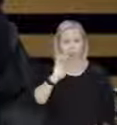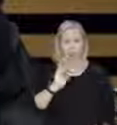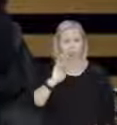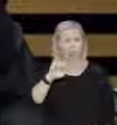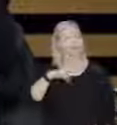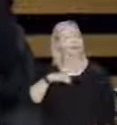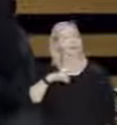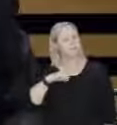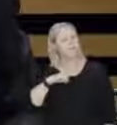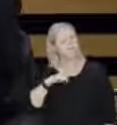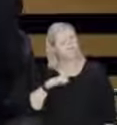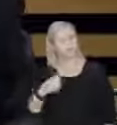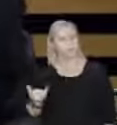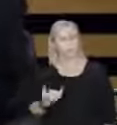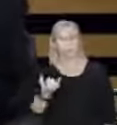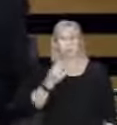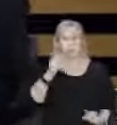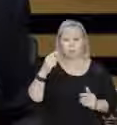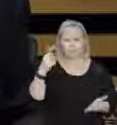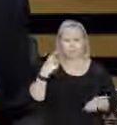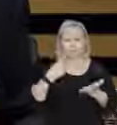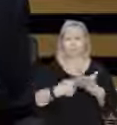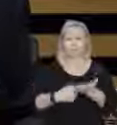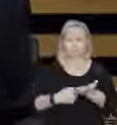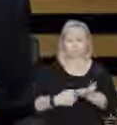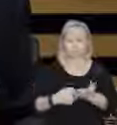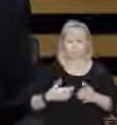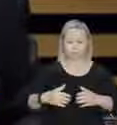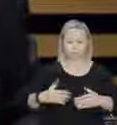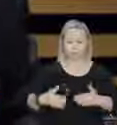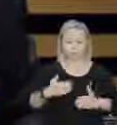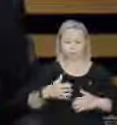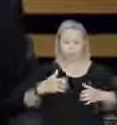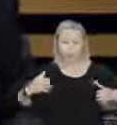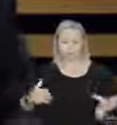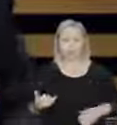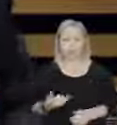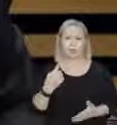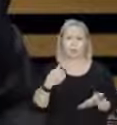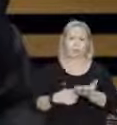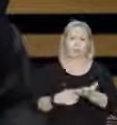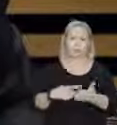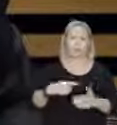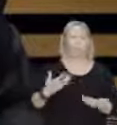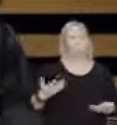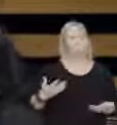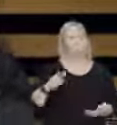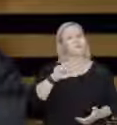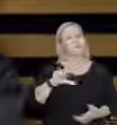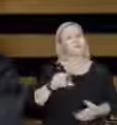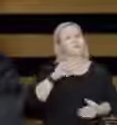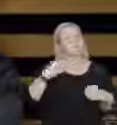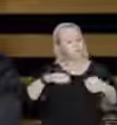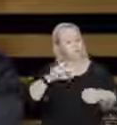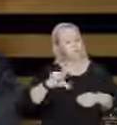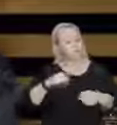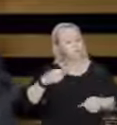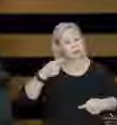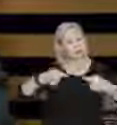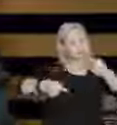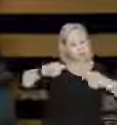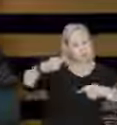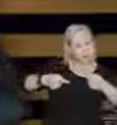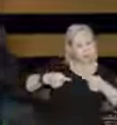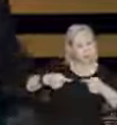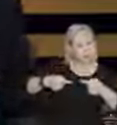uma enorme agenda. E o caminho é o diálogo. Quem ouve mais, erra menos. É